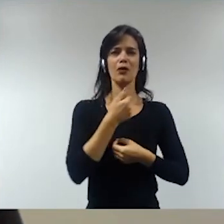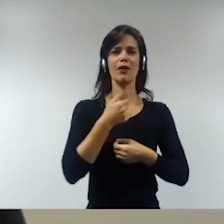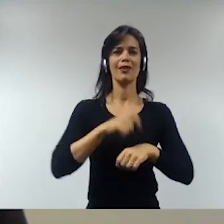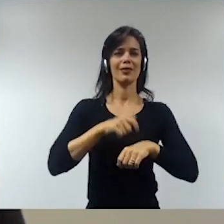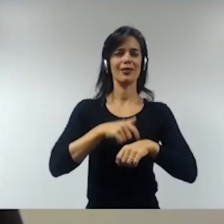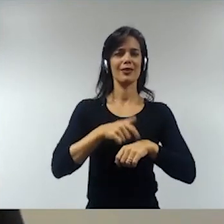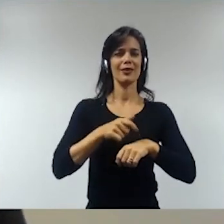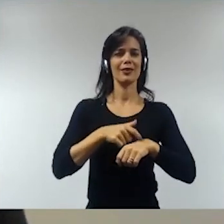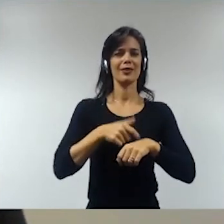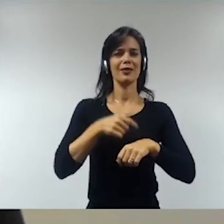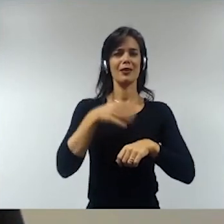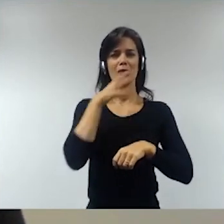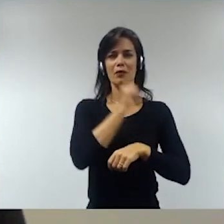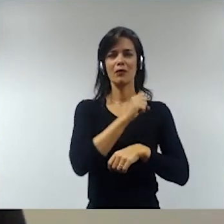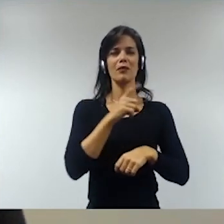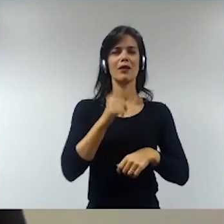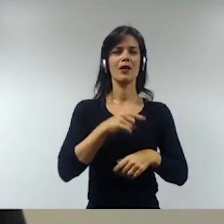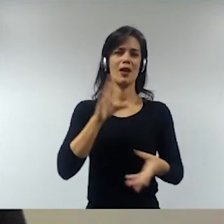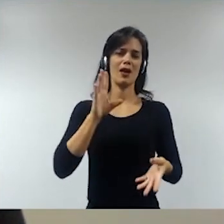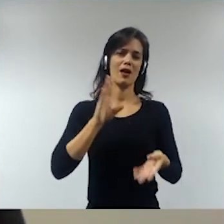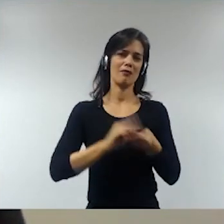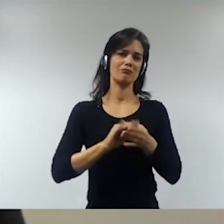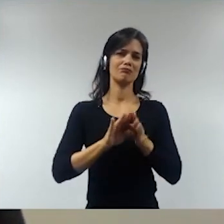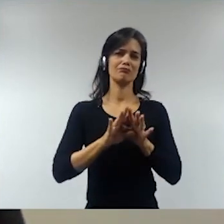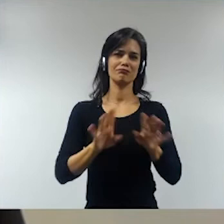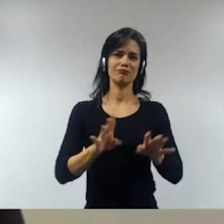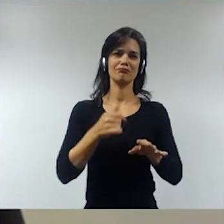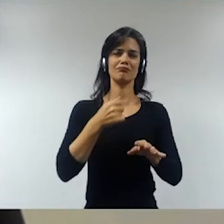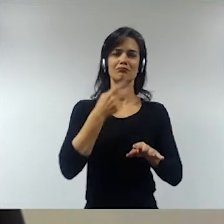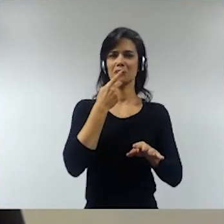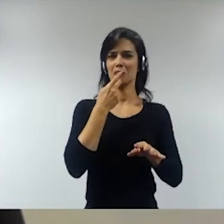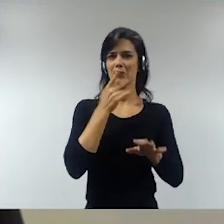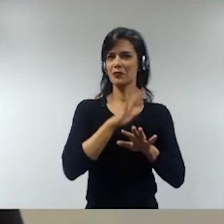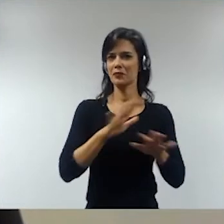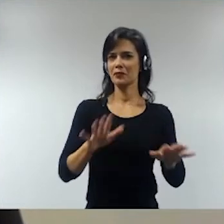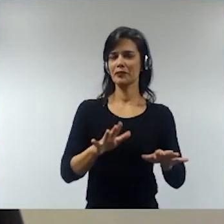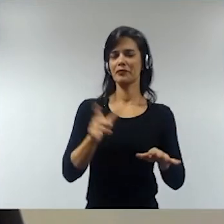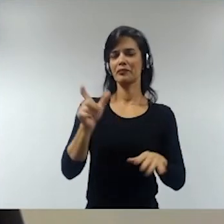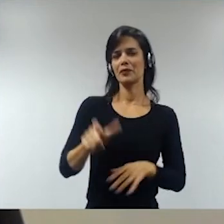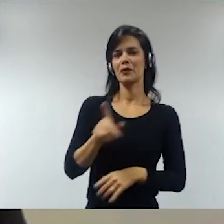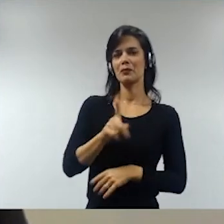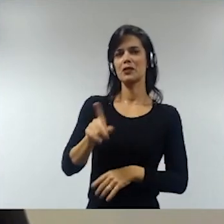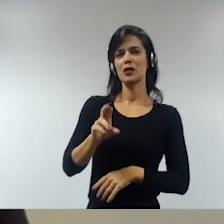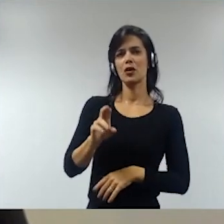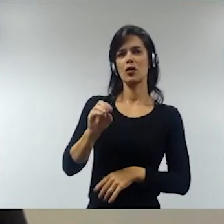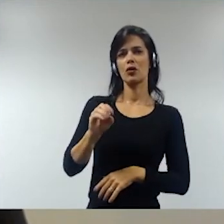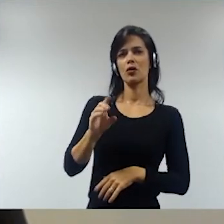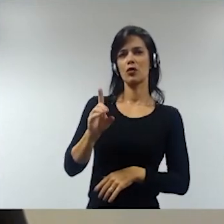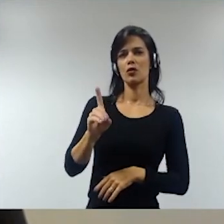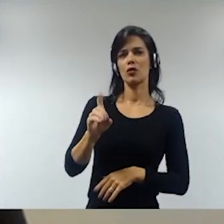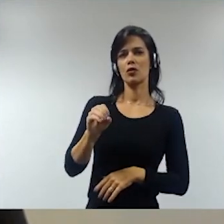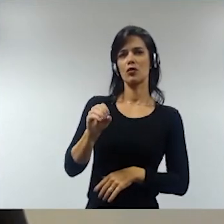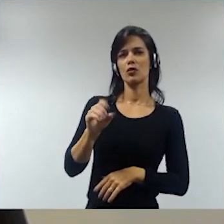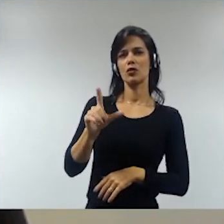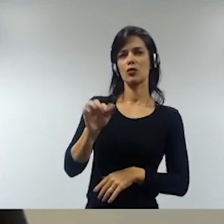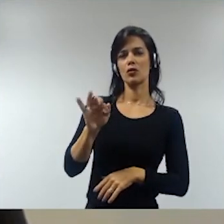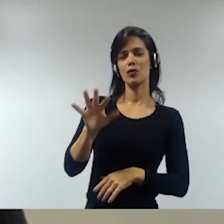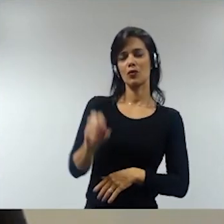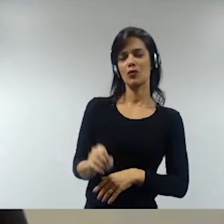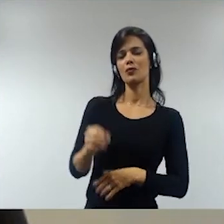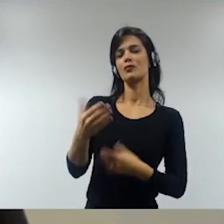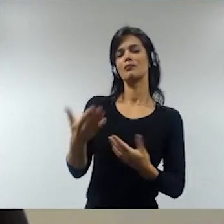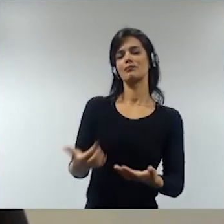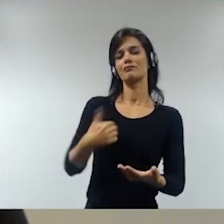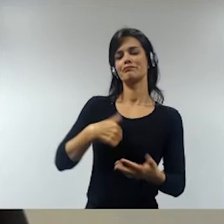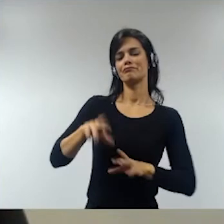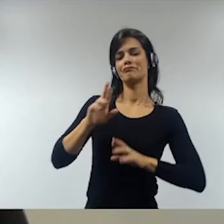nós temos aqui, são as considerações que eu tenho a fazer, meu querido Rodolfo, nosso presidente, e eu espero